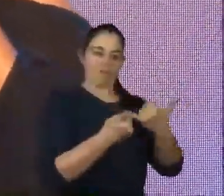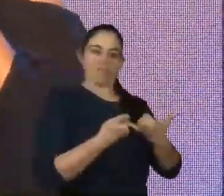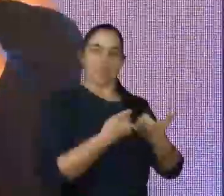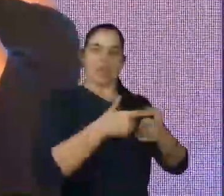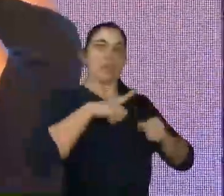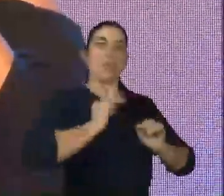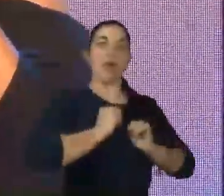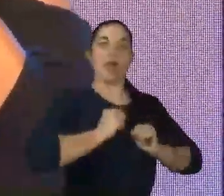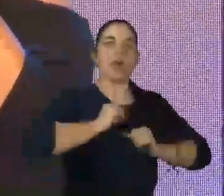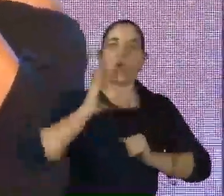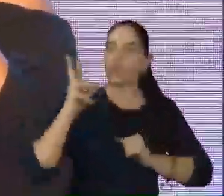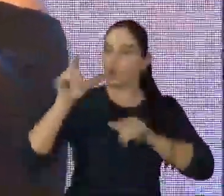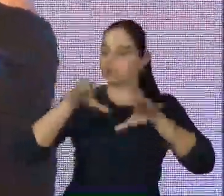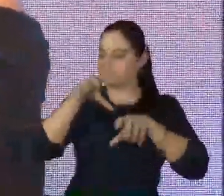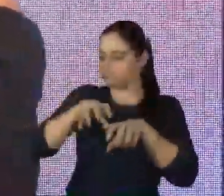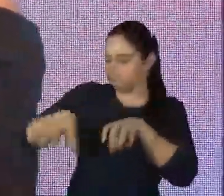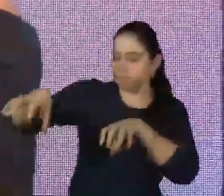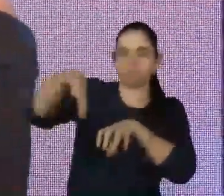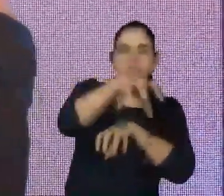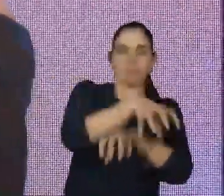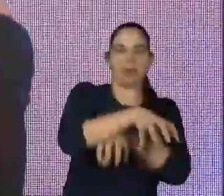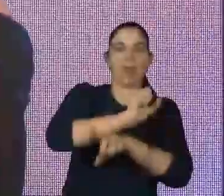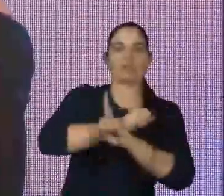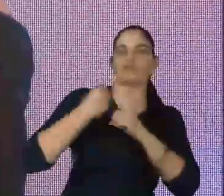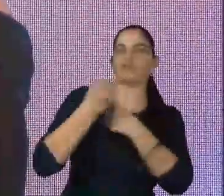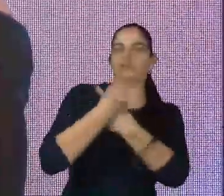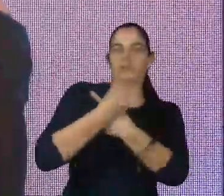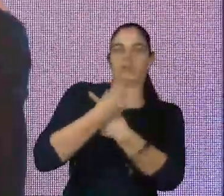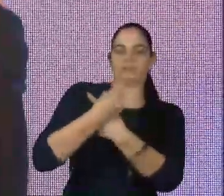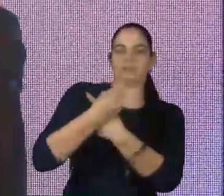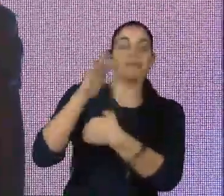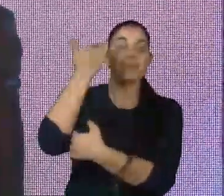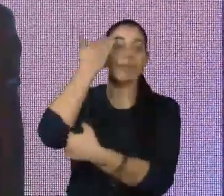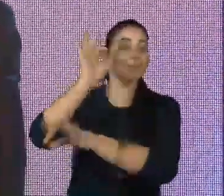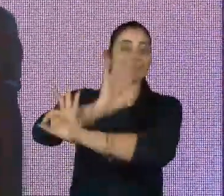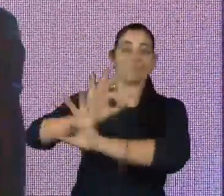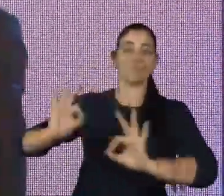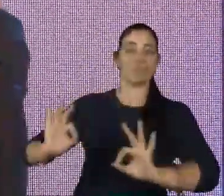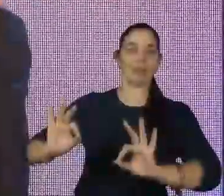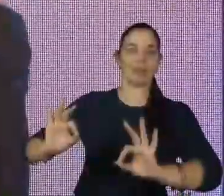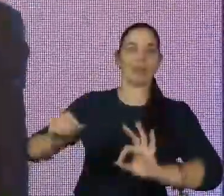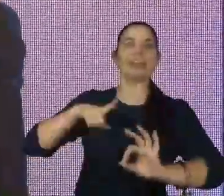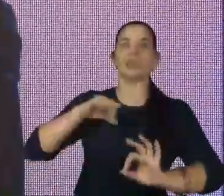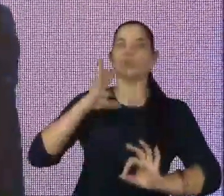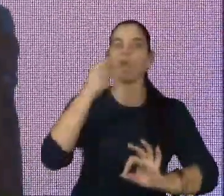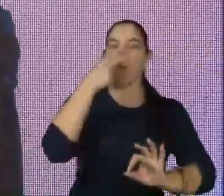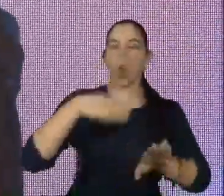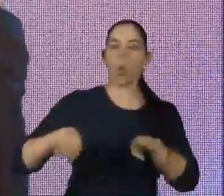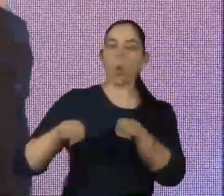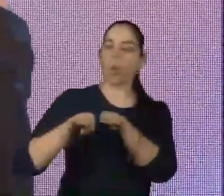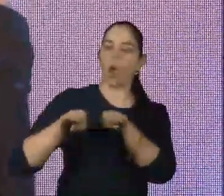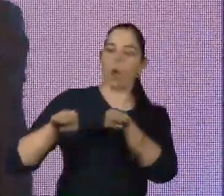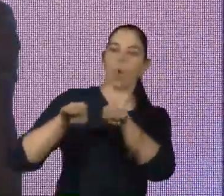foi plural. Não foi uma construção plural. Vocês conviveram com os pares, com aqueles que pensavam